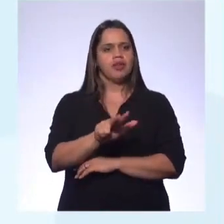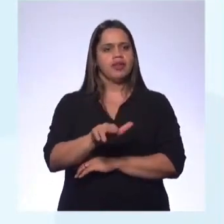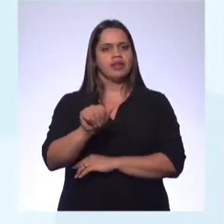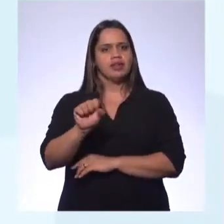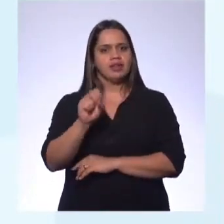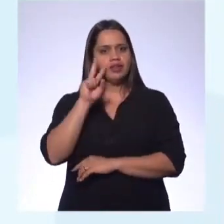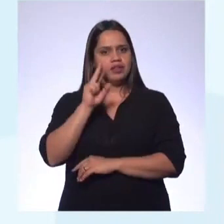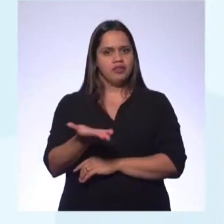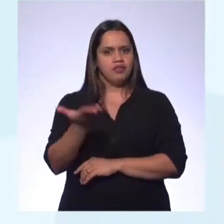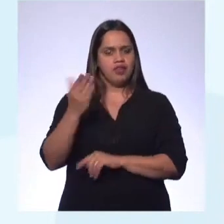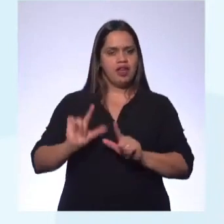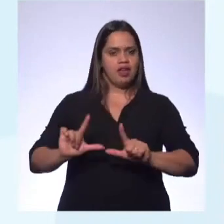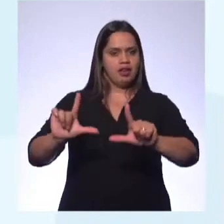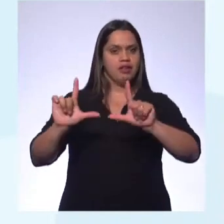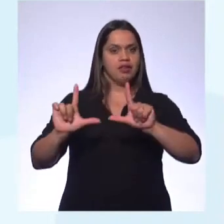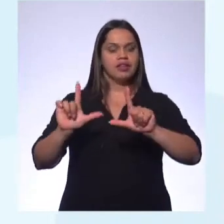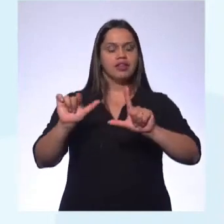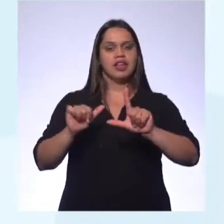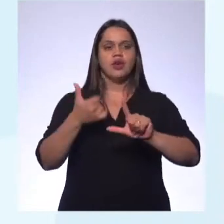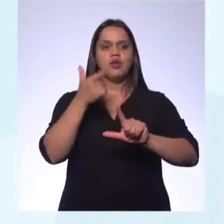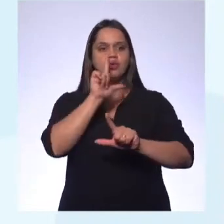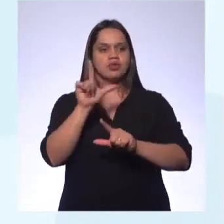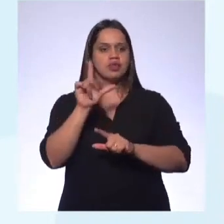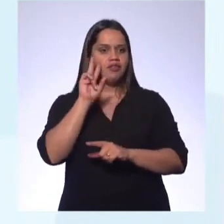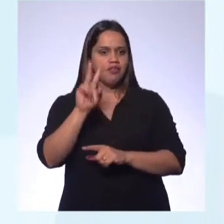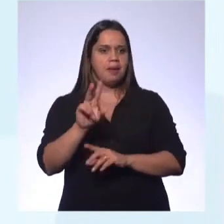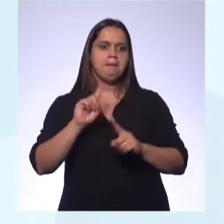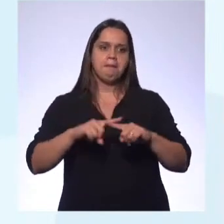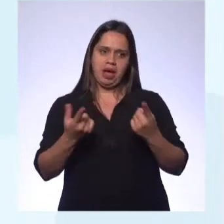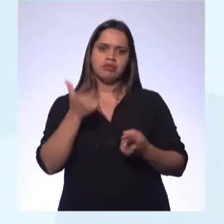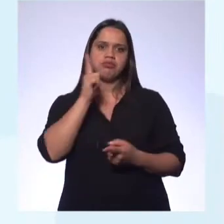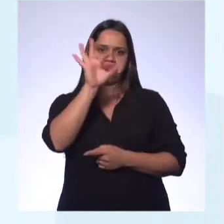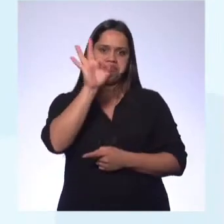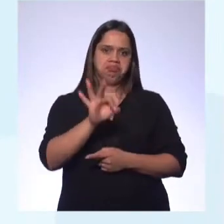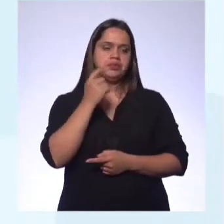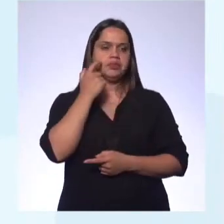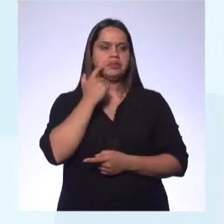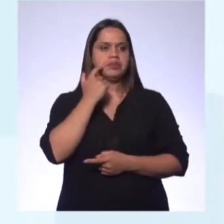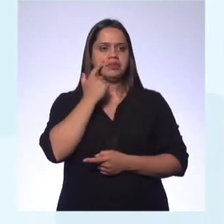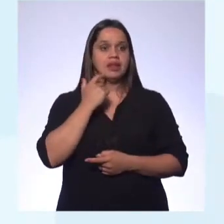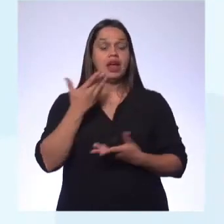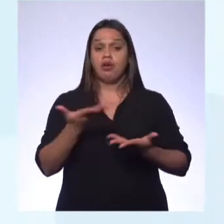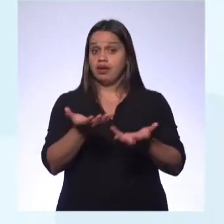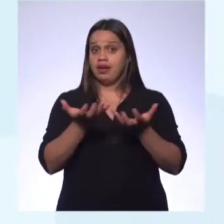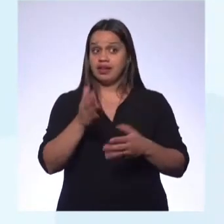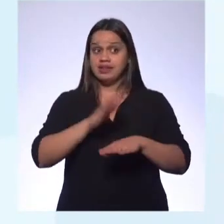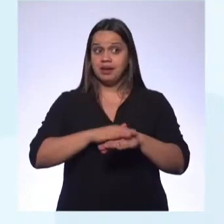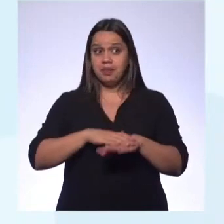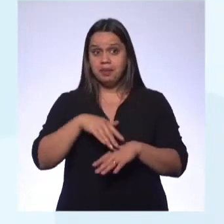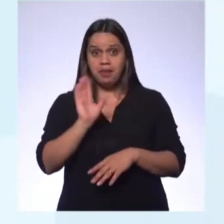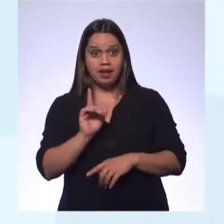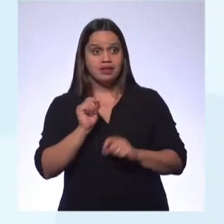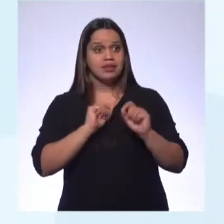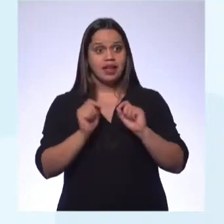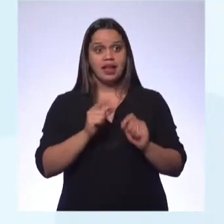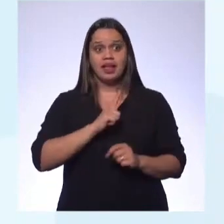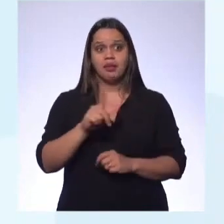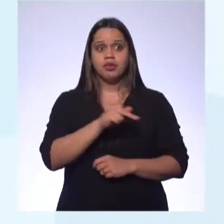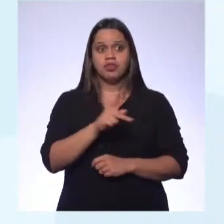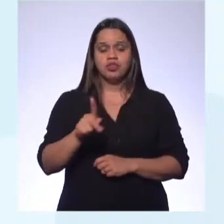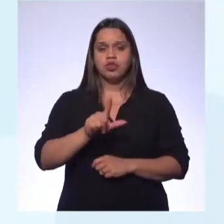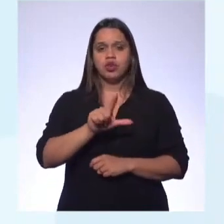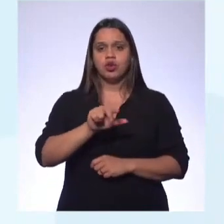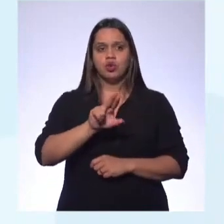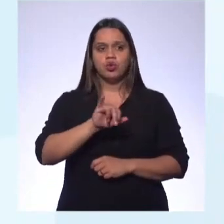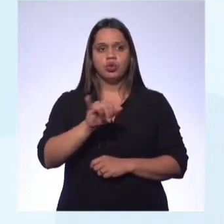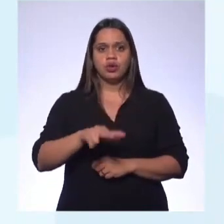nessa imagem, que foi a única que eu consegui pegar, mas deu para entender, né? E vocês quiserem saber mais, tem a professora Luíse, que se